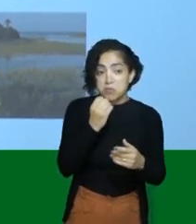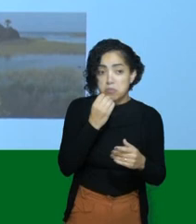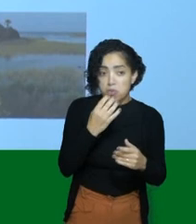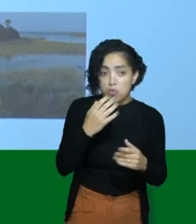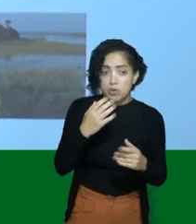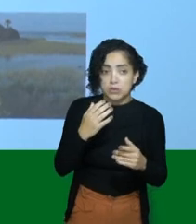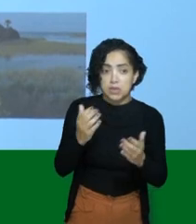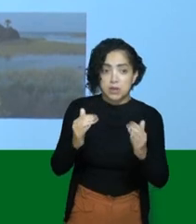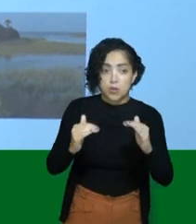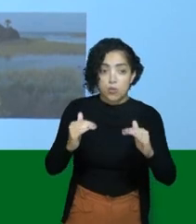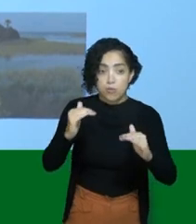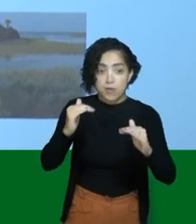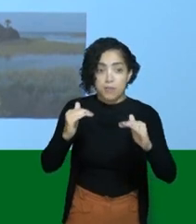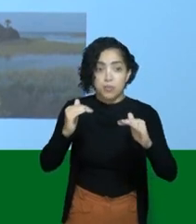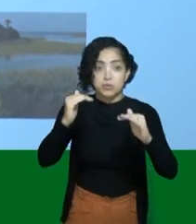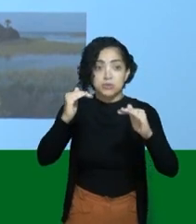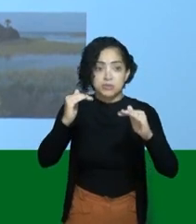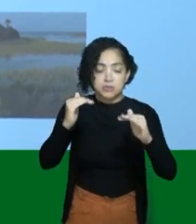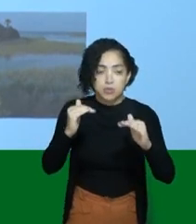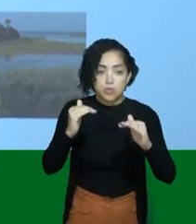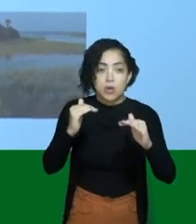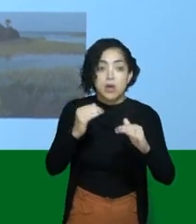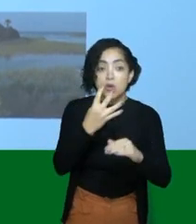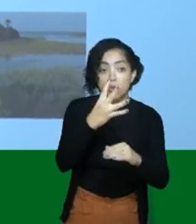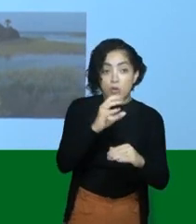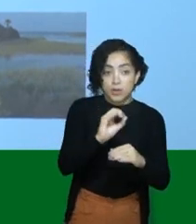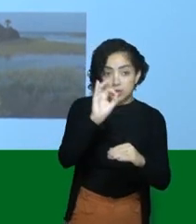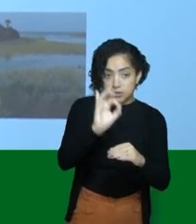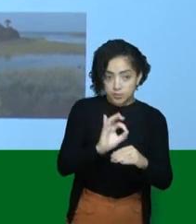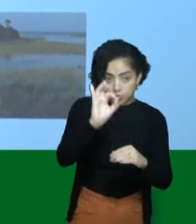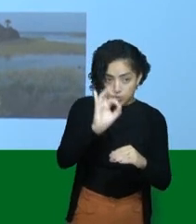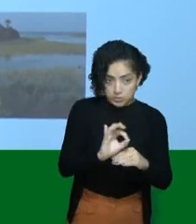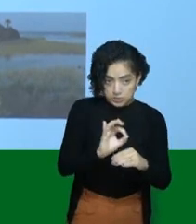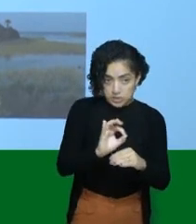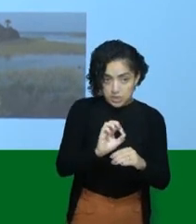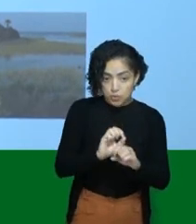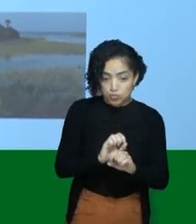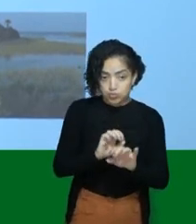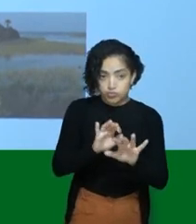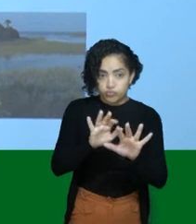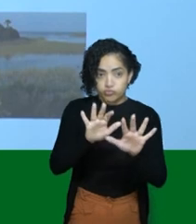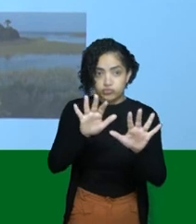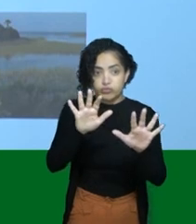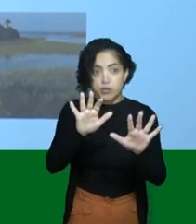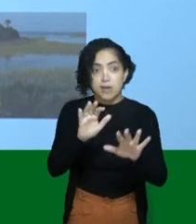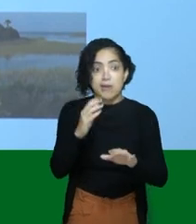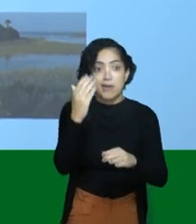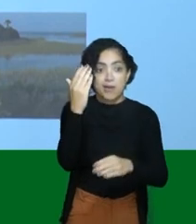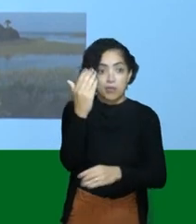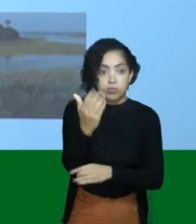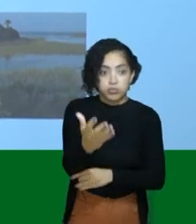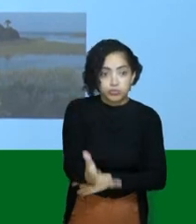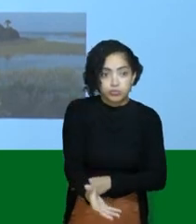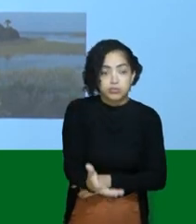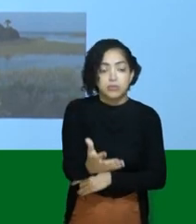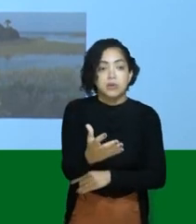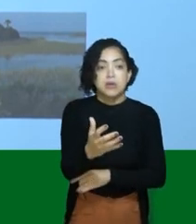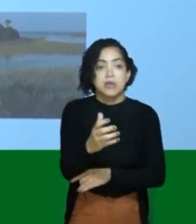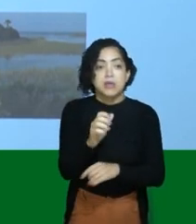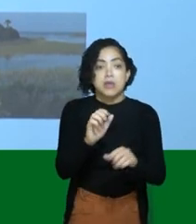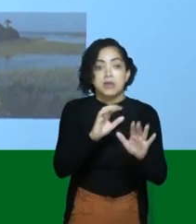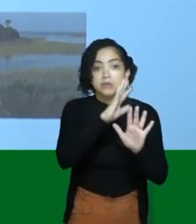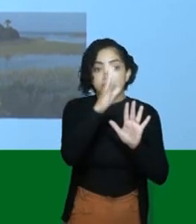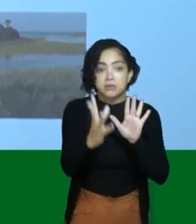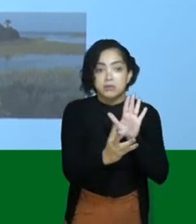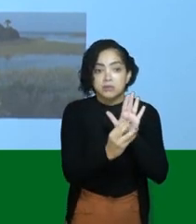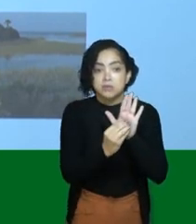boa globalmente para reduzir a zero, porque 40% das nossas emissões é desmatamento, principalmente na Amazônia. Então, se a